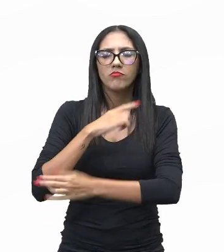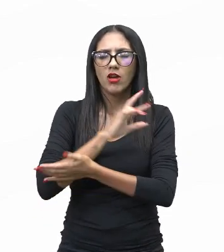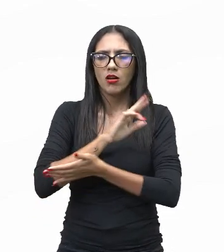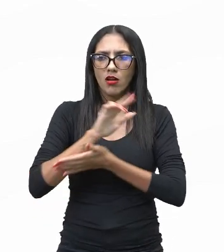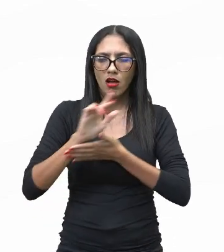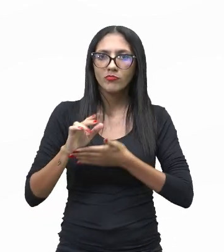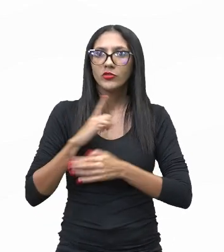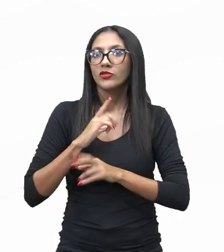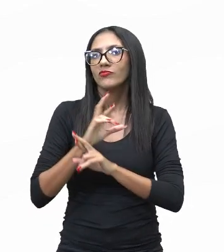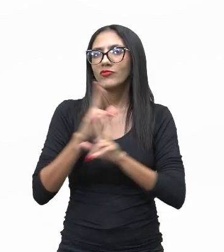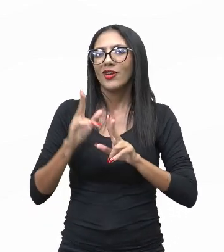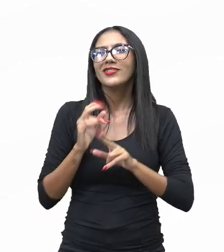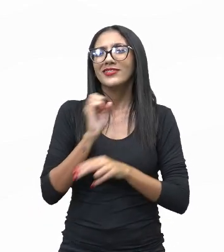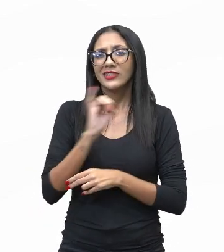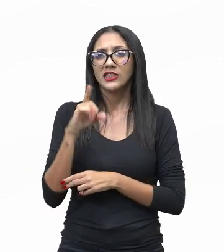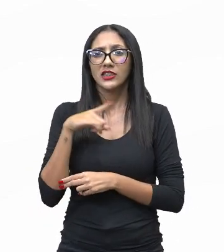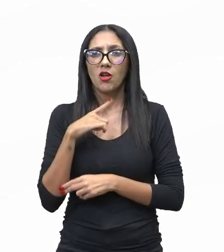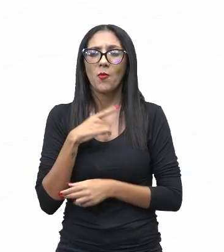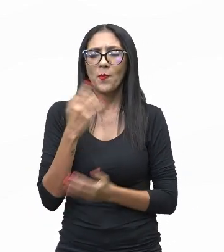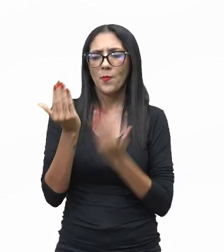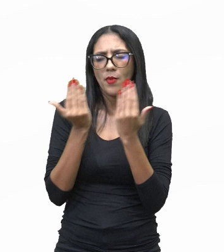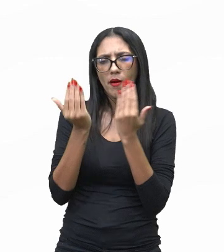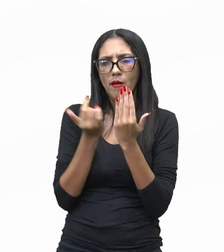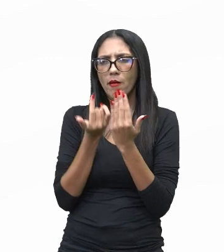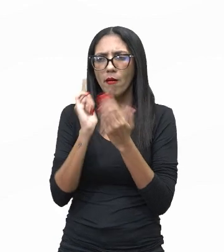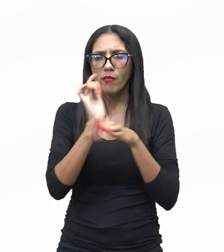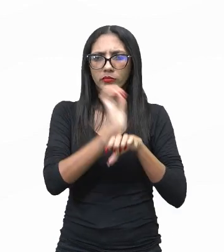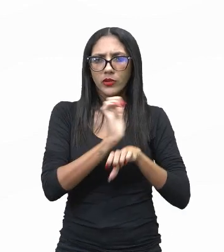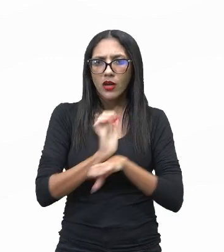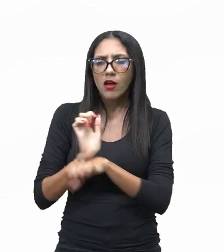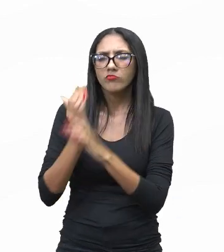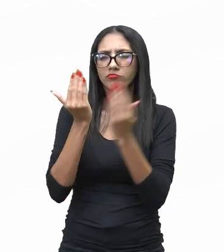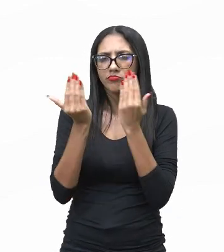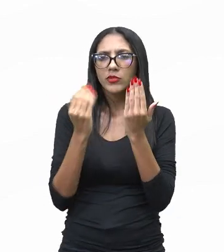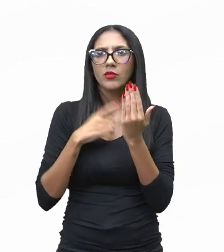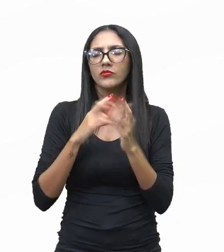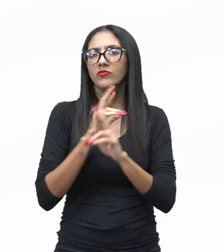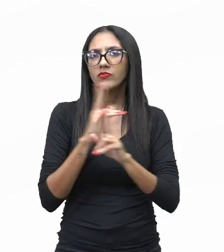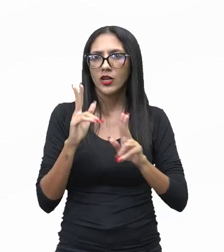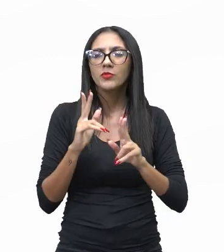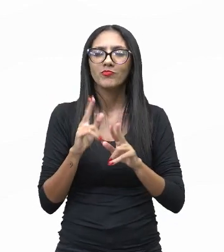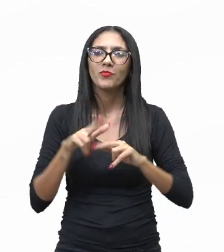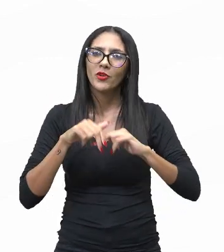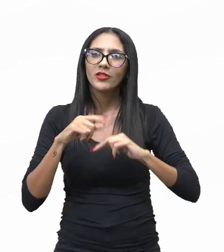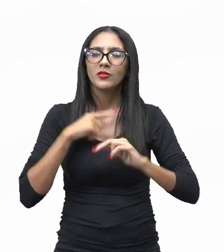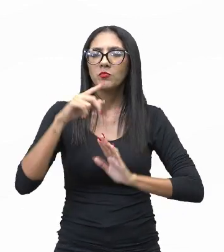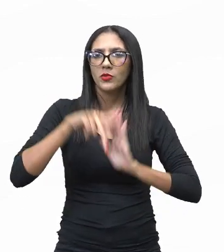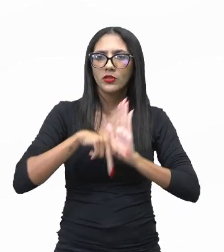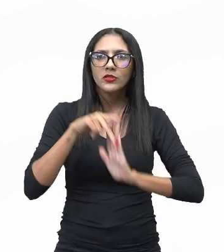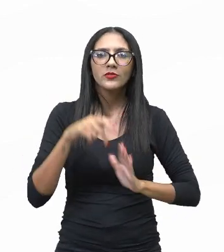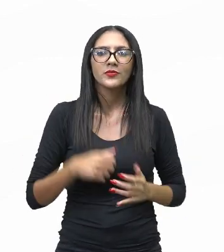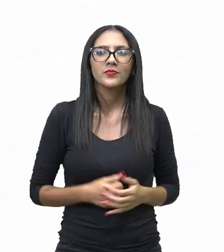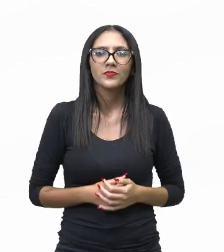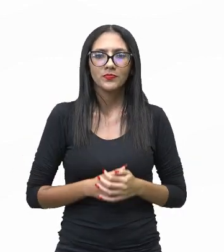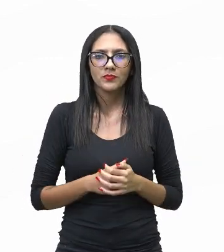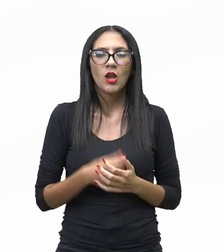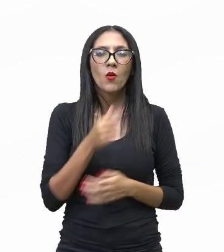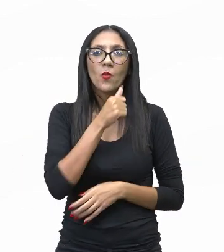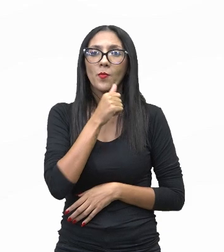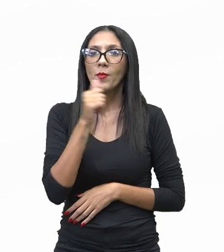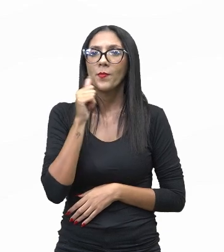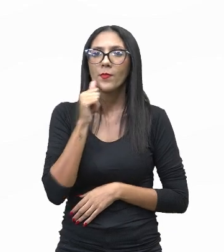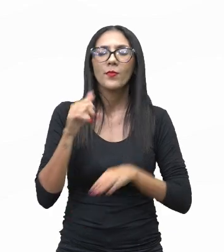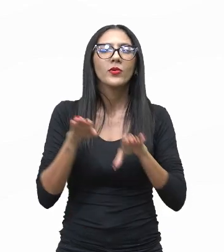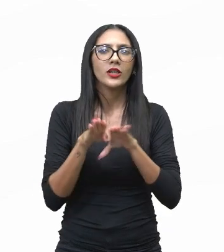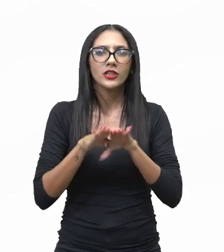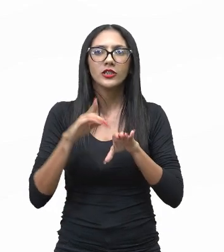comparação com os outros estados. Uma das causas é isso, esses projetos aí, né? No Amapá também a gente tem um outro polo de desenvolvimento